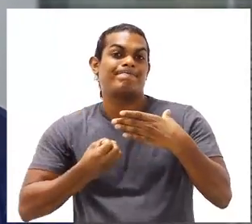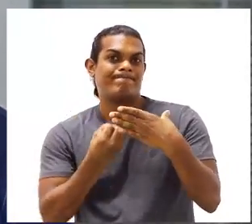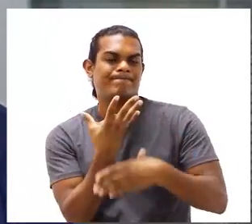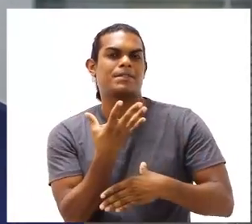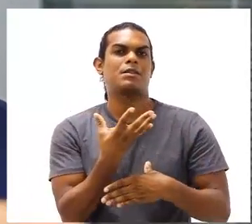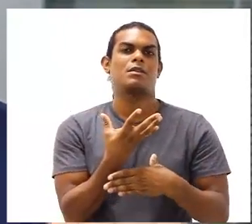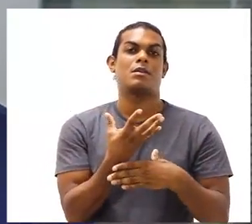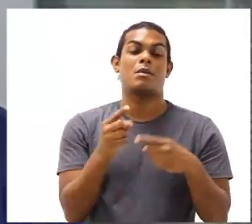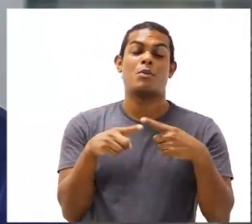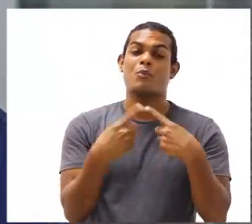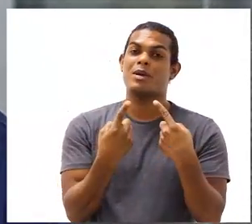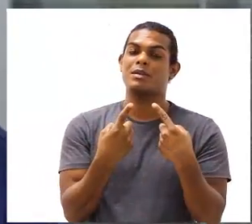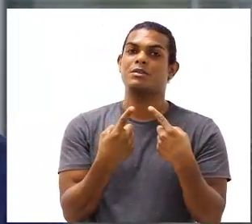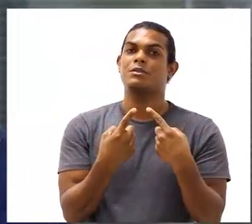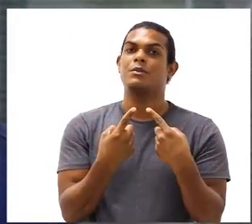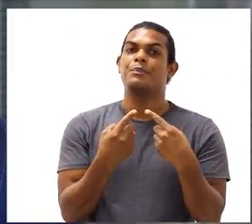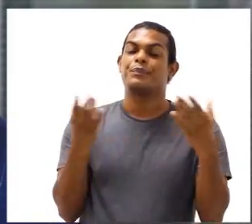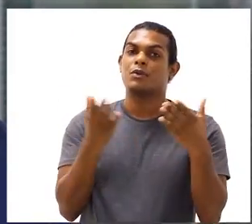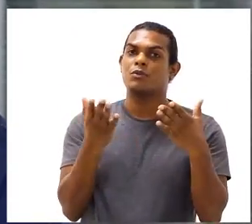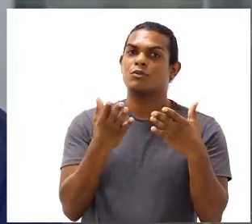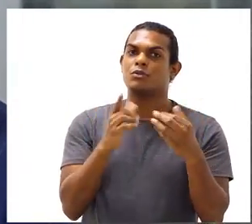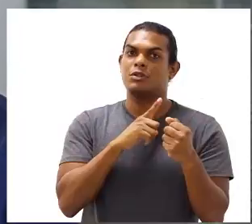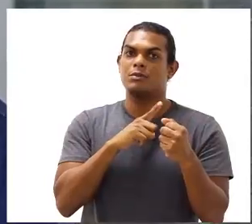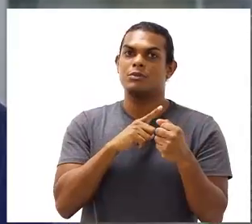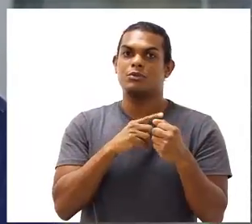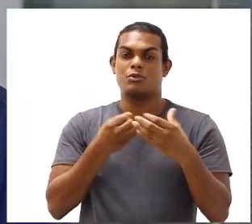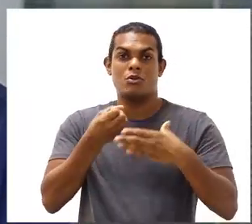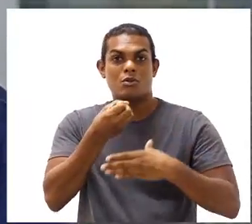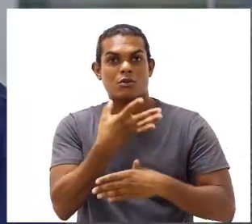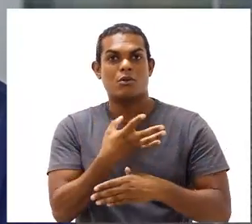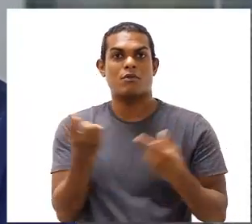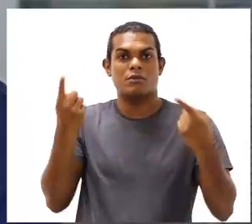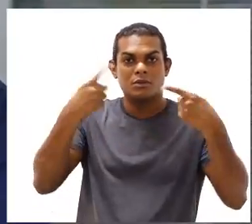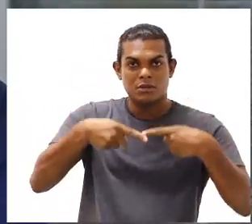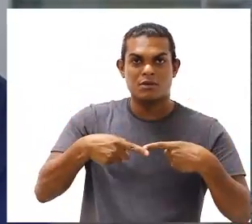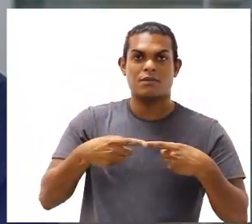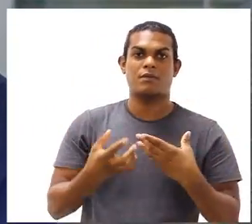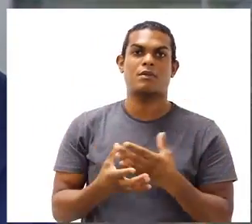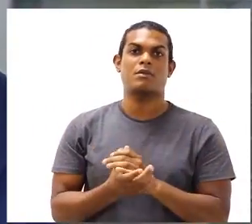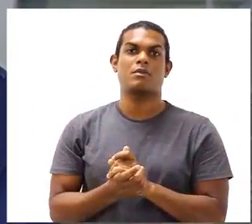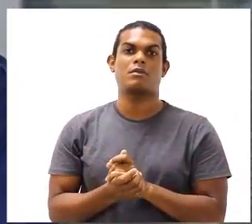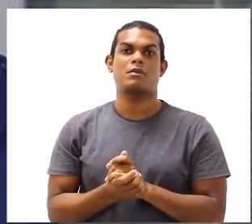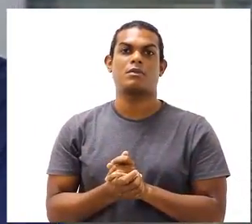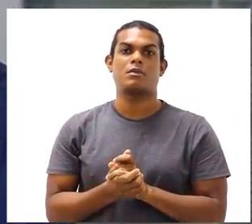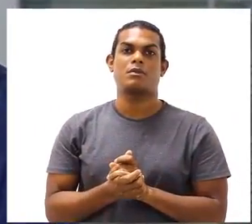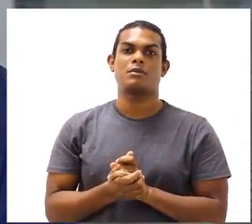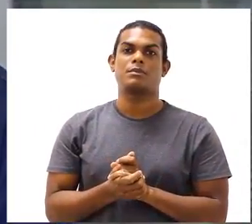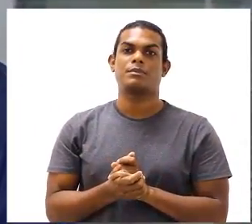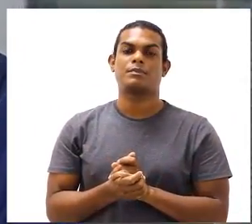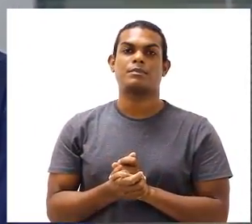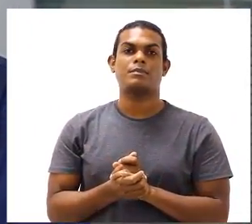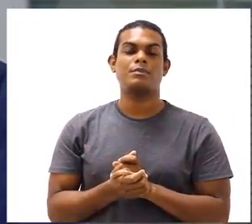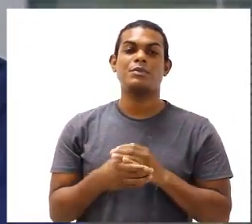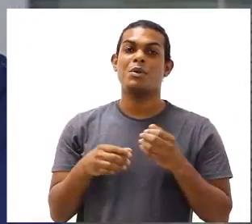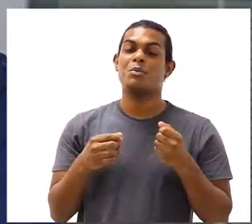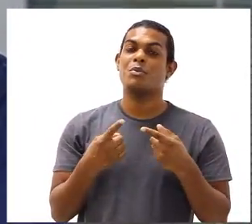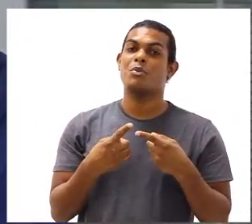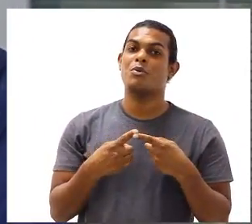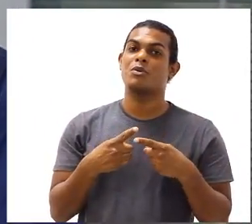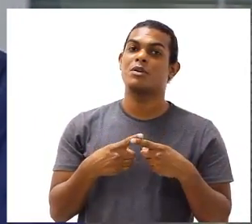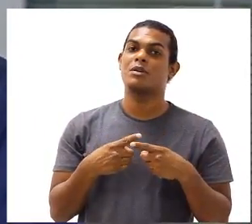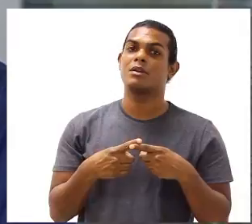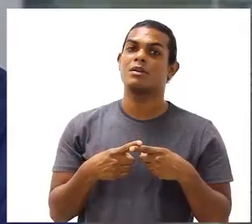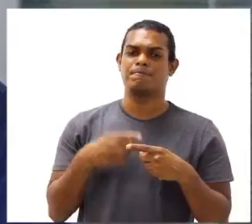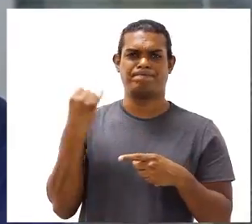desafios, evoluindo, construindo mais um ambiente mais harmonioso, porque não adianta eu ter todos os dados, ter todas